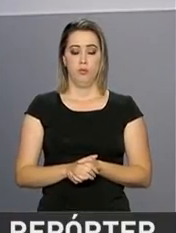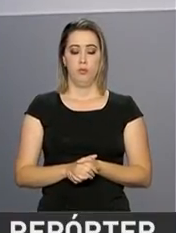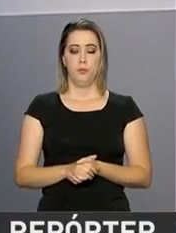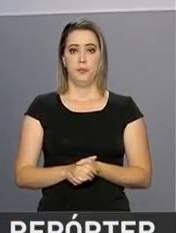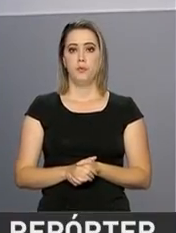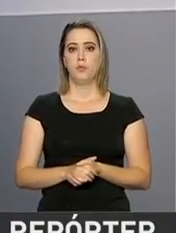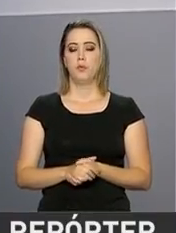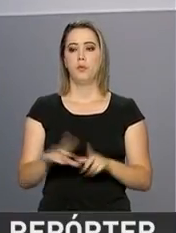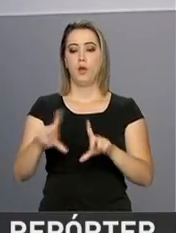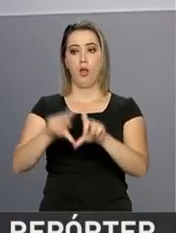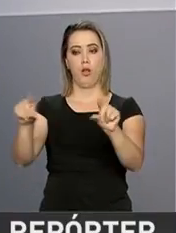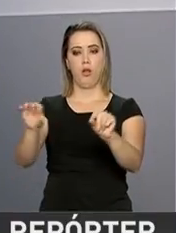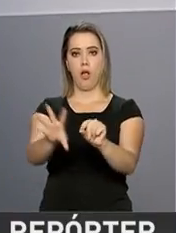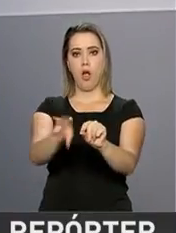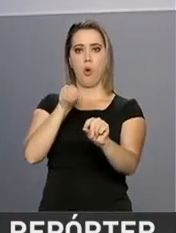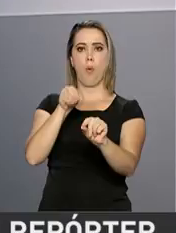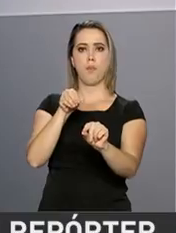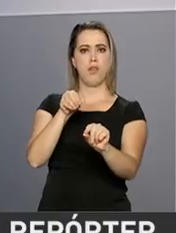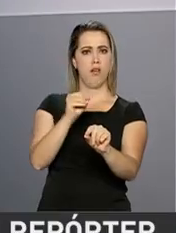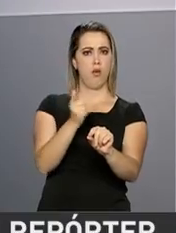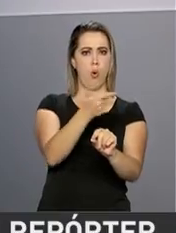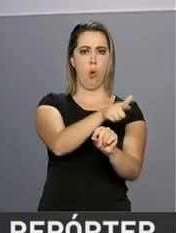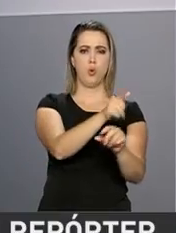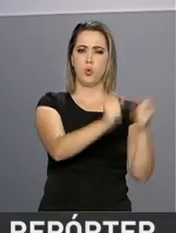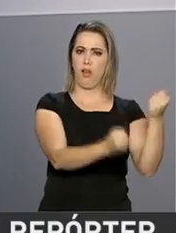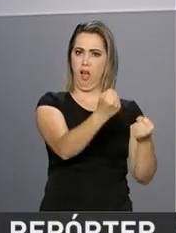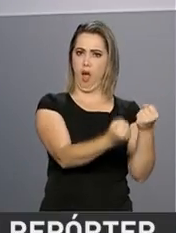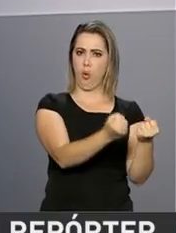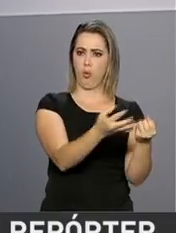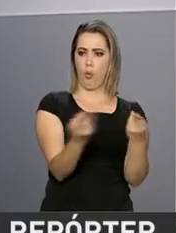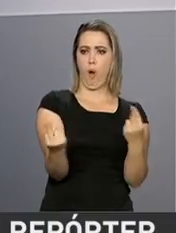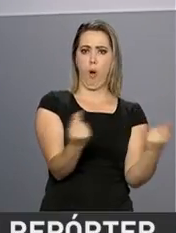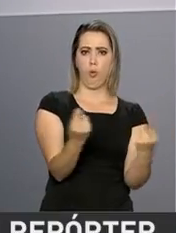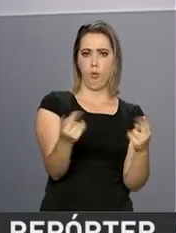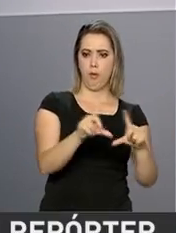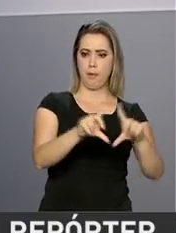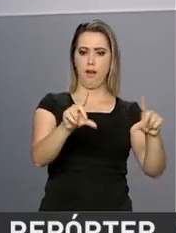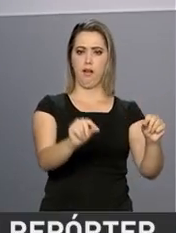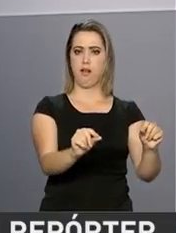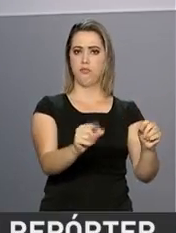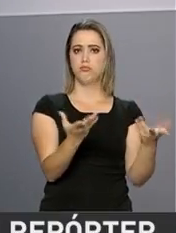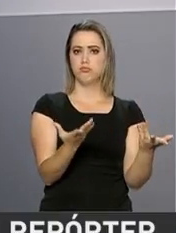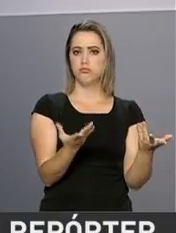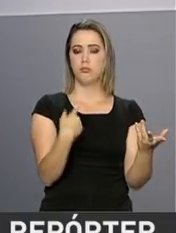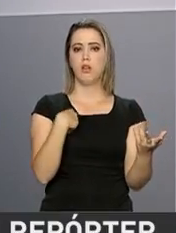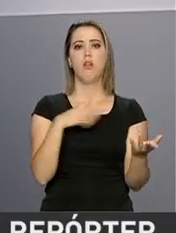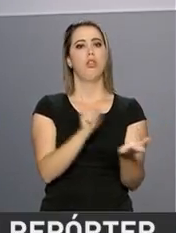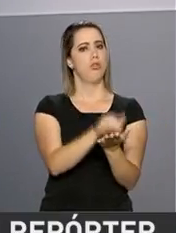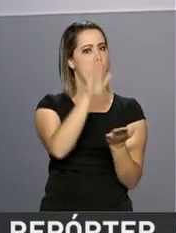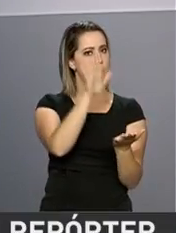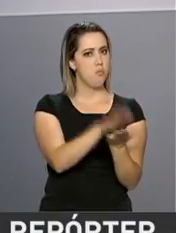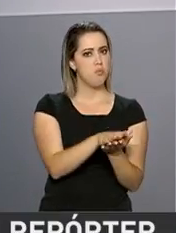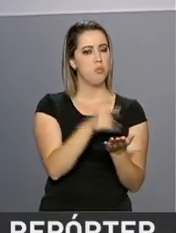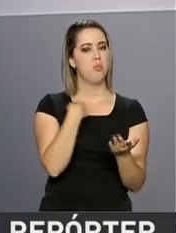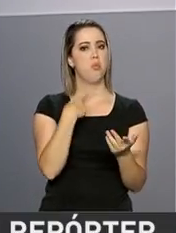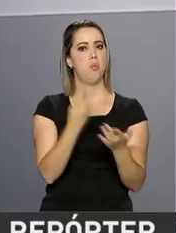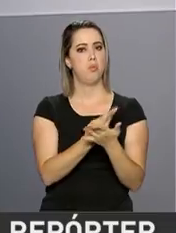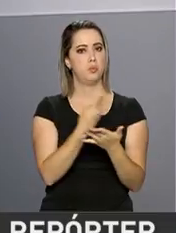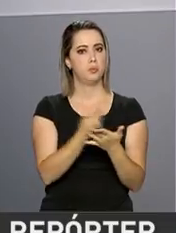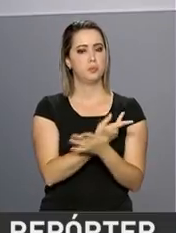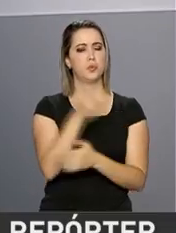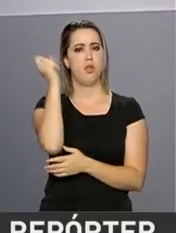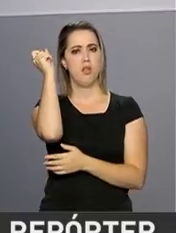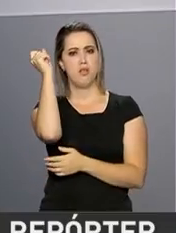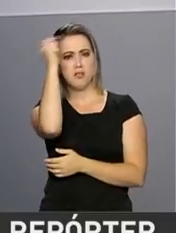de placas de automóvel gera uma série de transtornos para o proprietário do veículo como o recebimento de multas indevidas ea